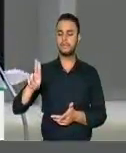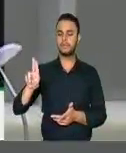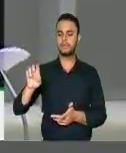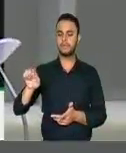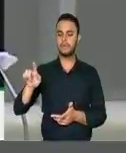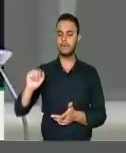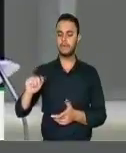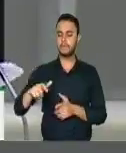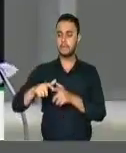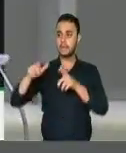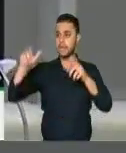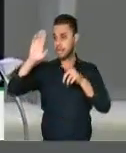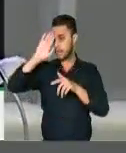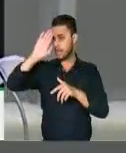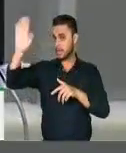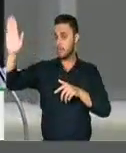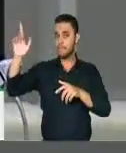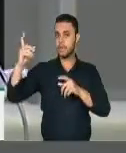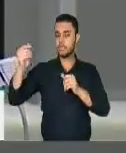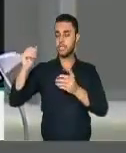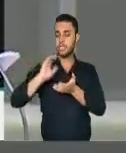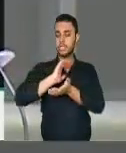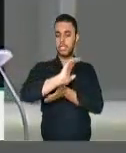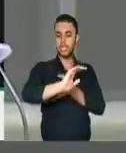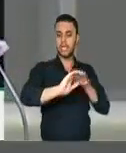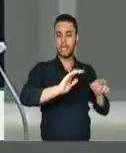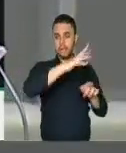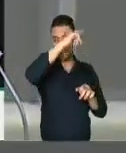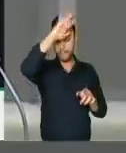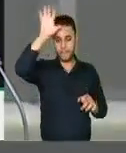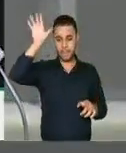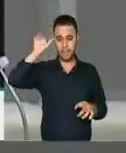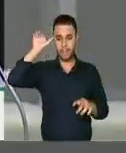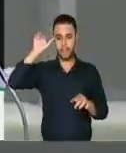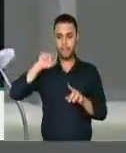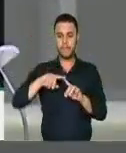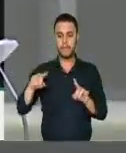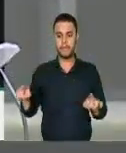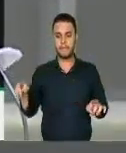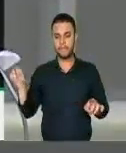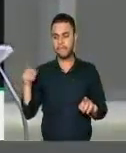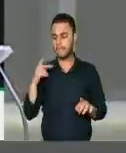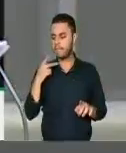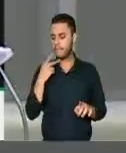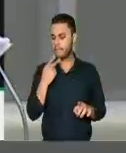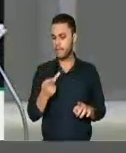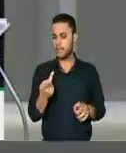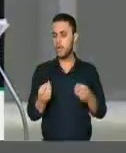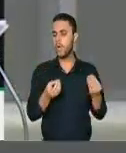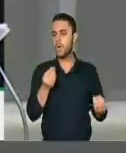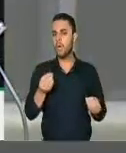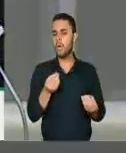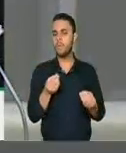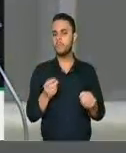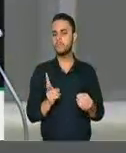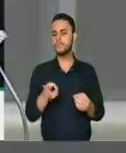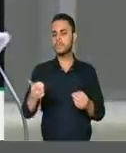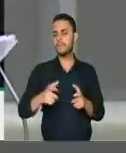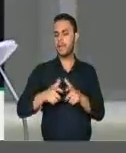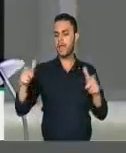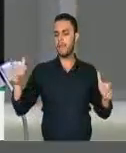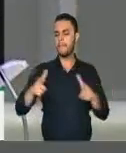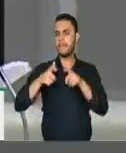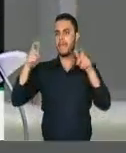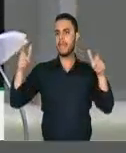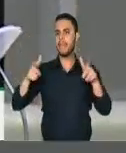financiadora do Fundo Amazônia. Confrontou Temer com o desmatamento crescente após